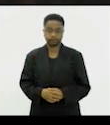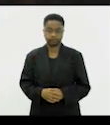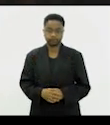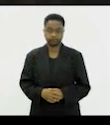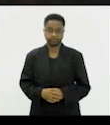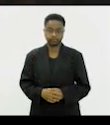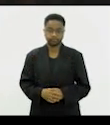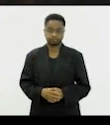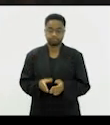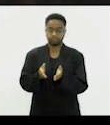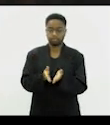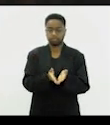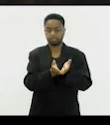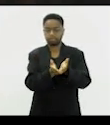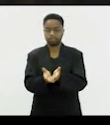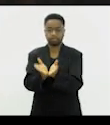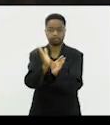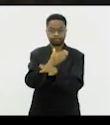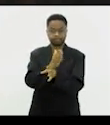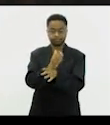a deriva,